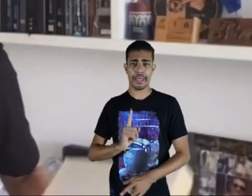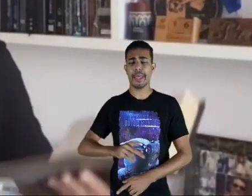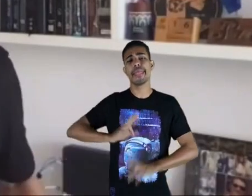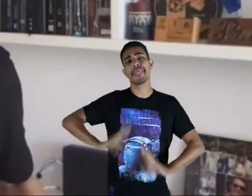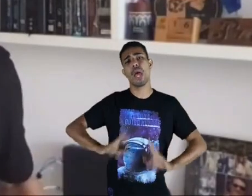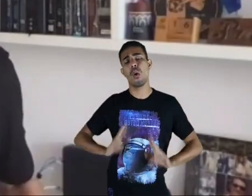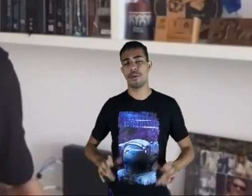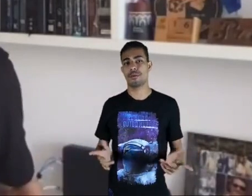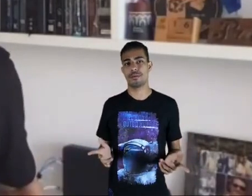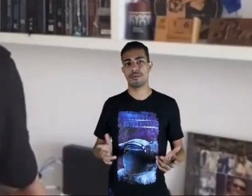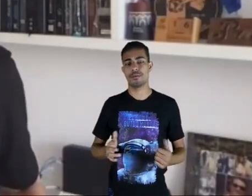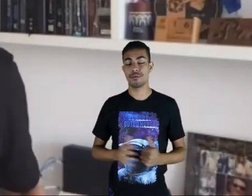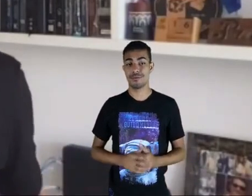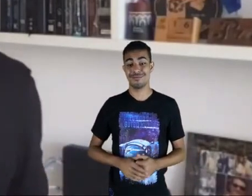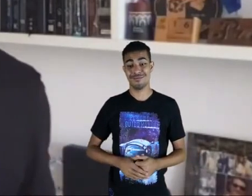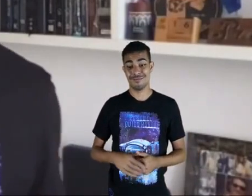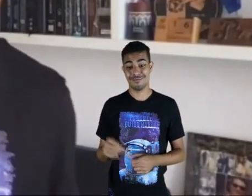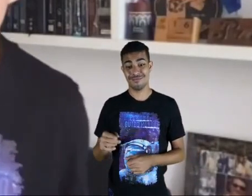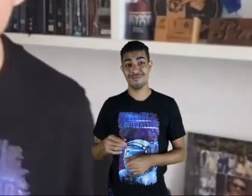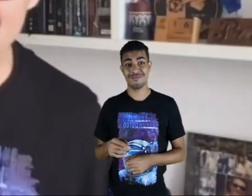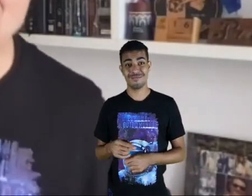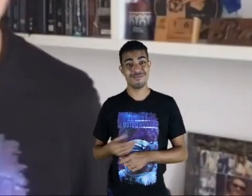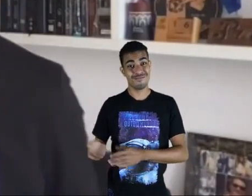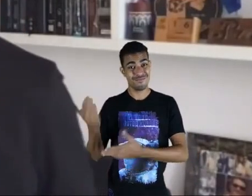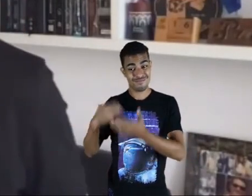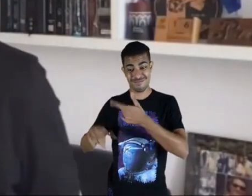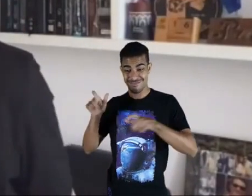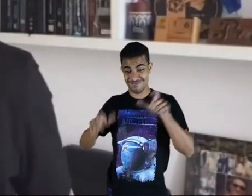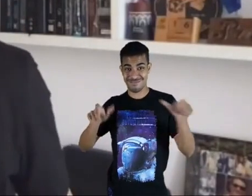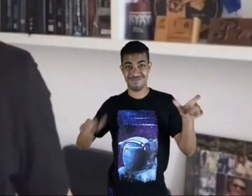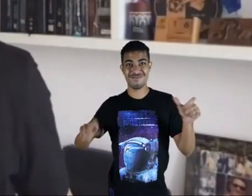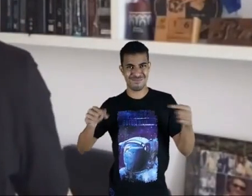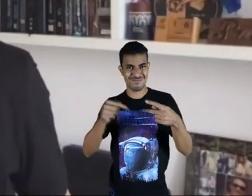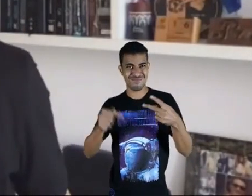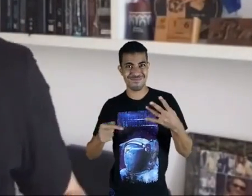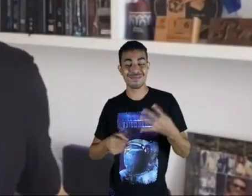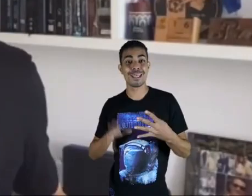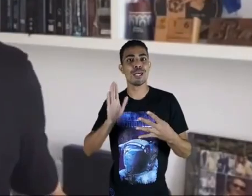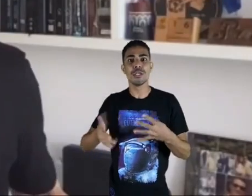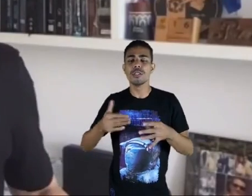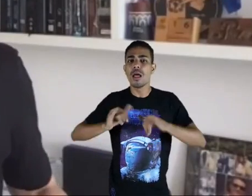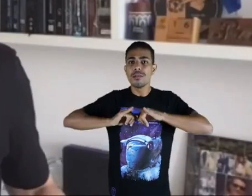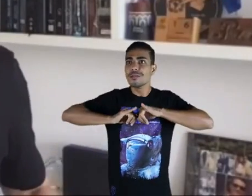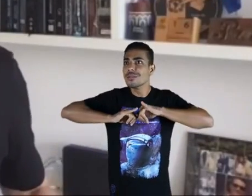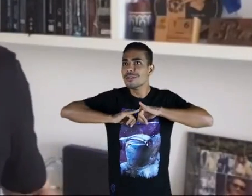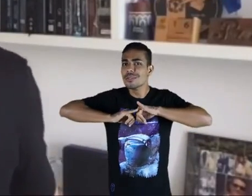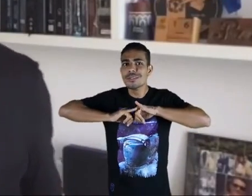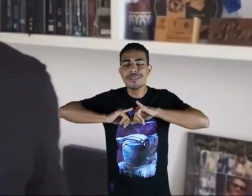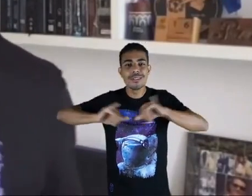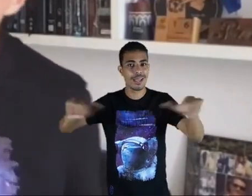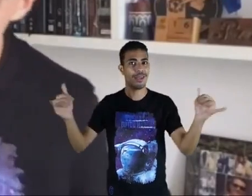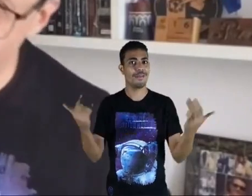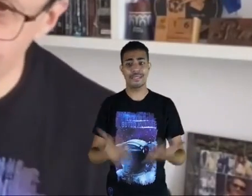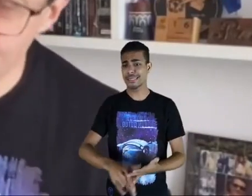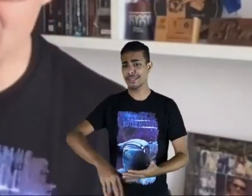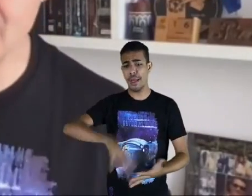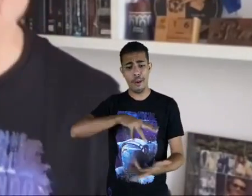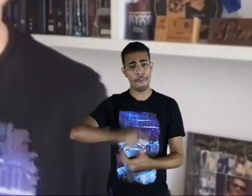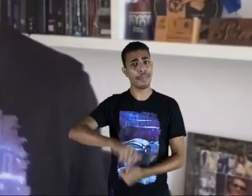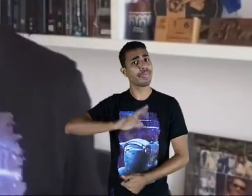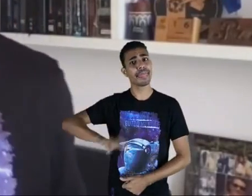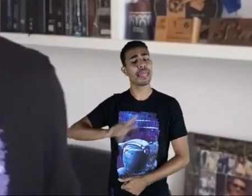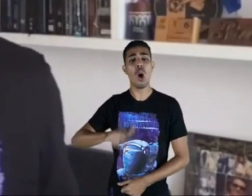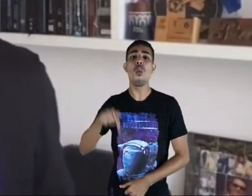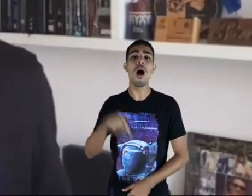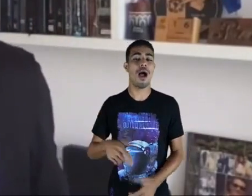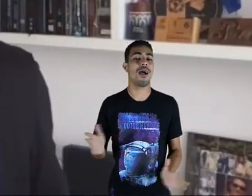eles sabiam que eles não eram deste mundo. Eles diziam, poderiam dizer através de suas próprias